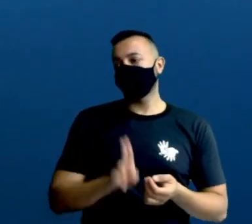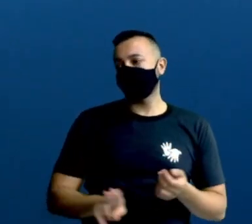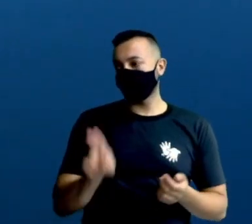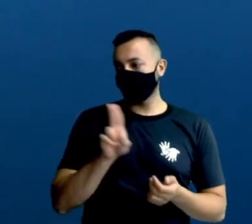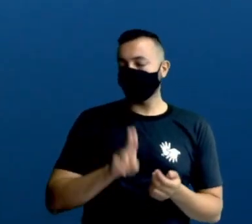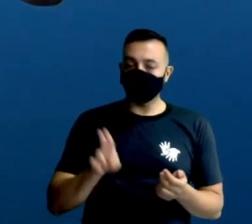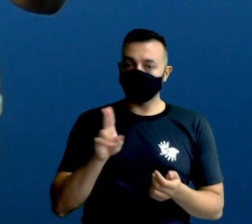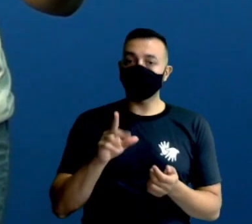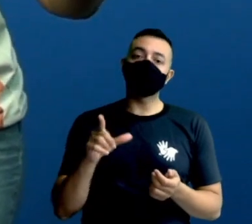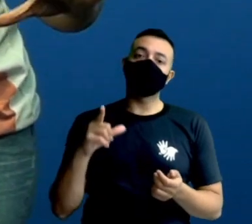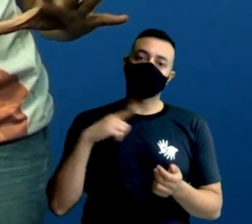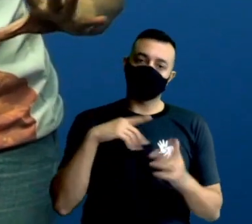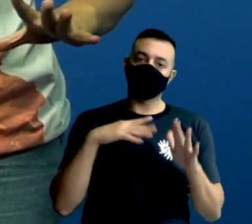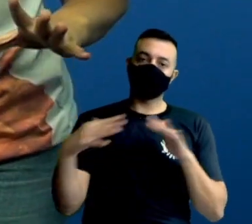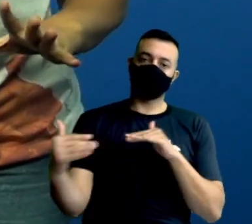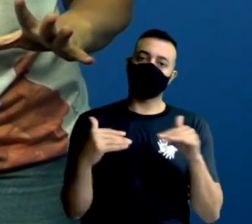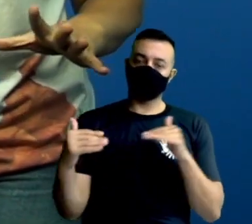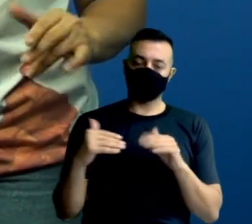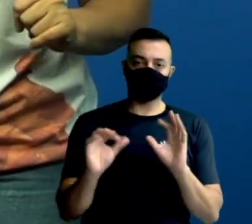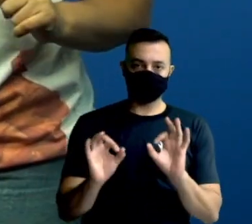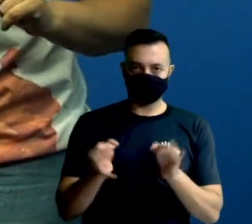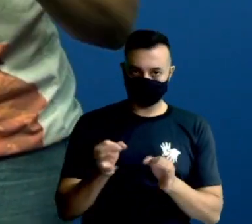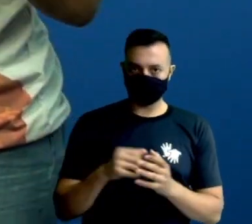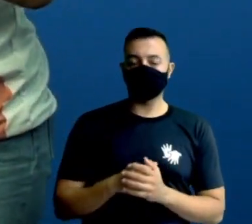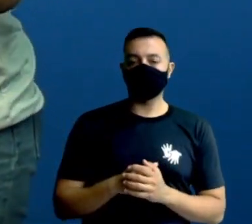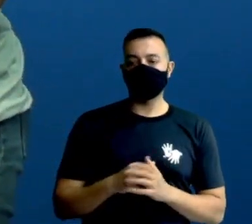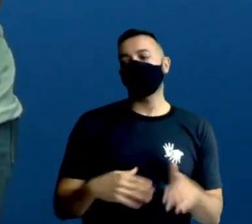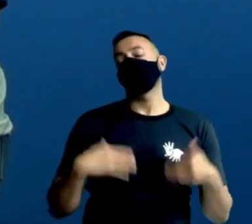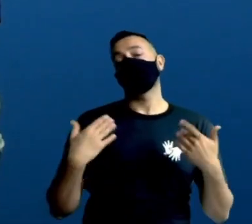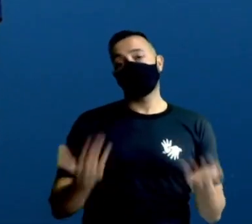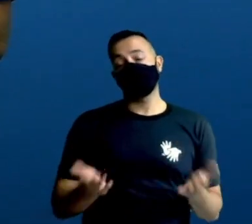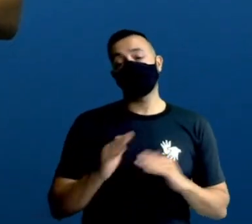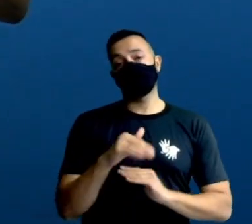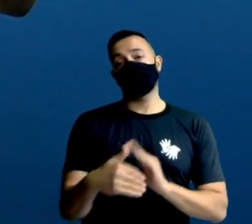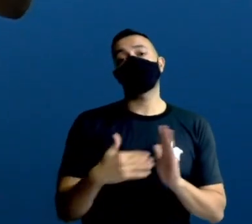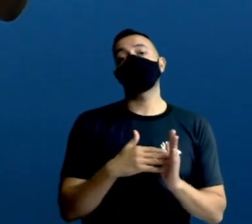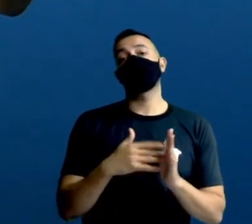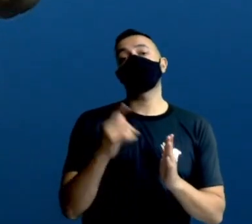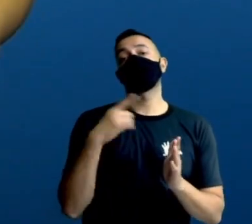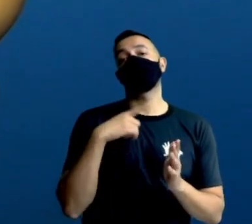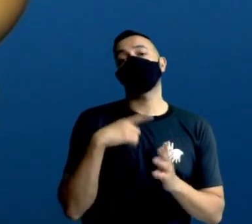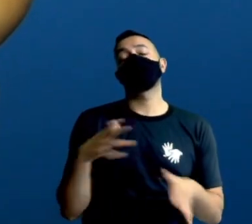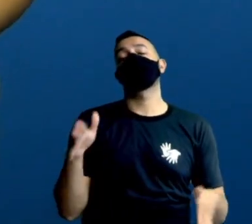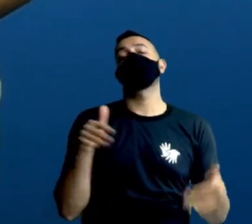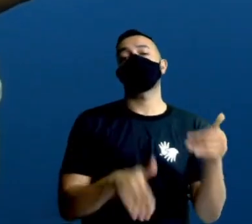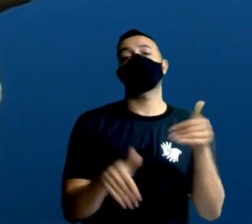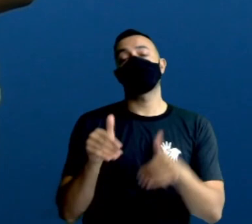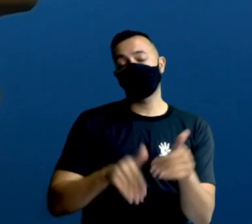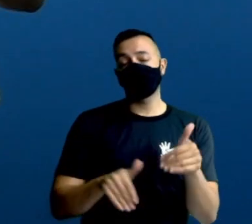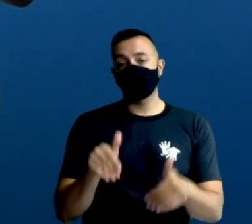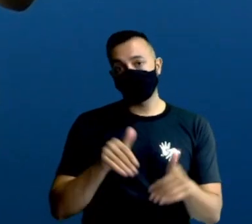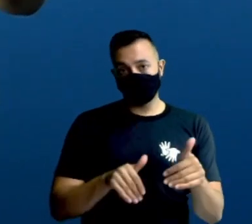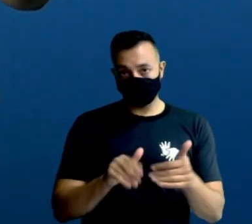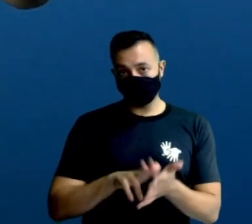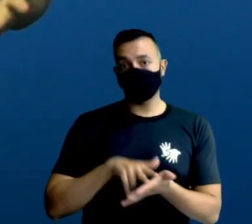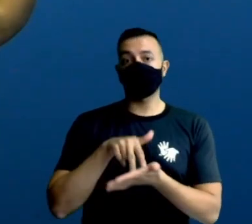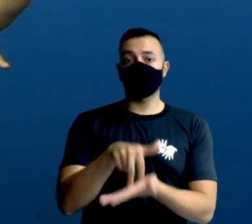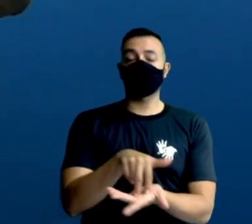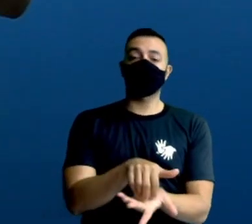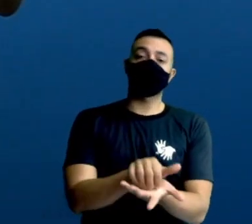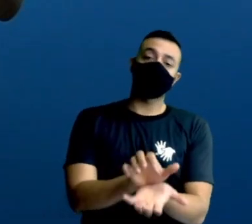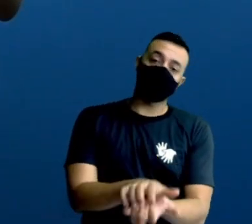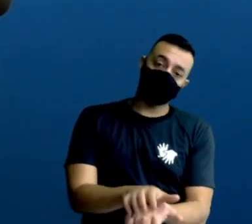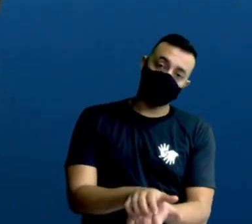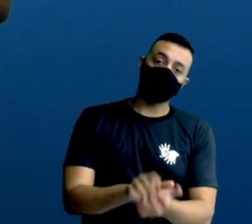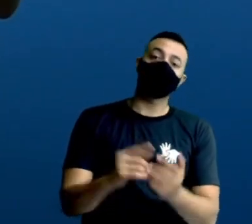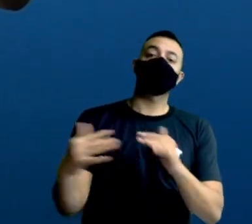suas armadilhas de combate militar, tá certo? Então todos esses aí, eles estavam envolvidos na insurreição